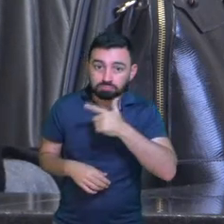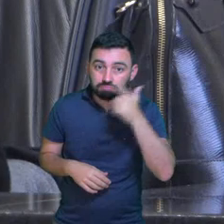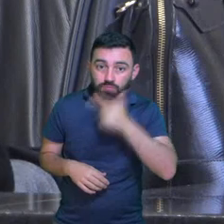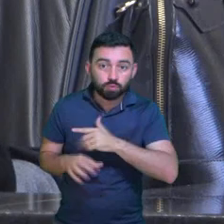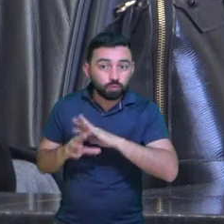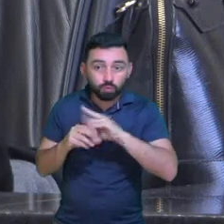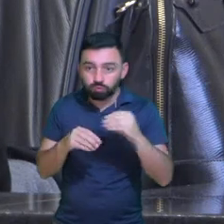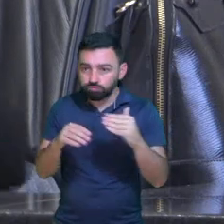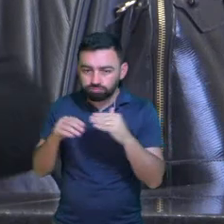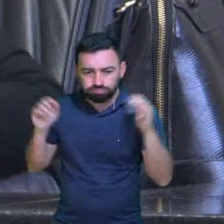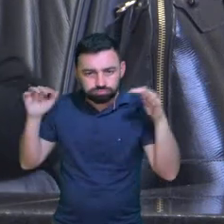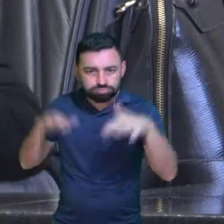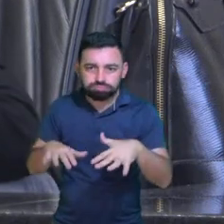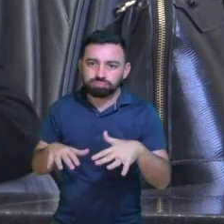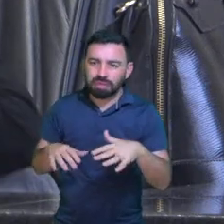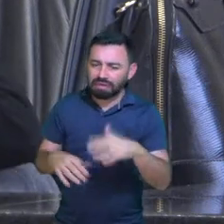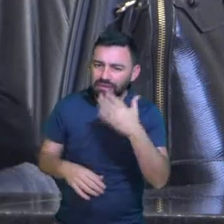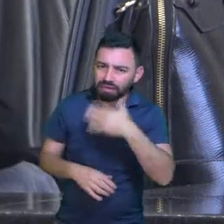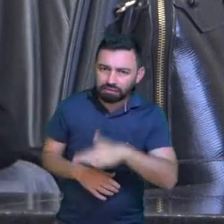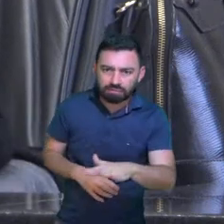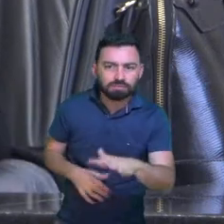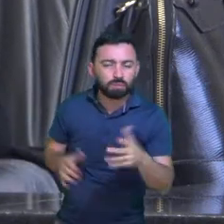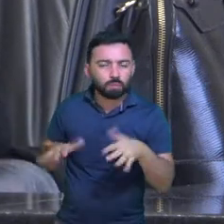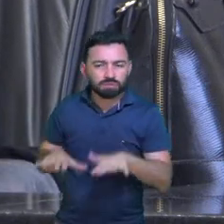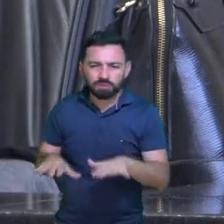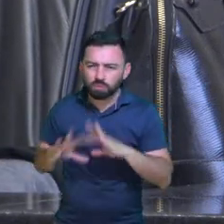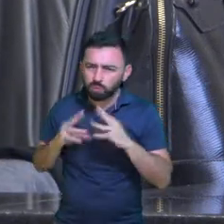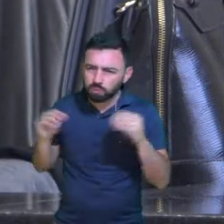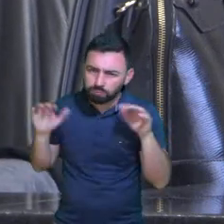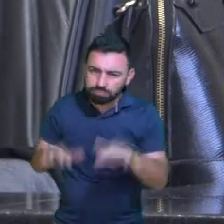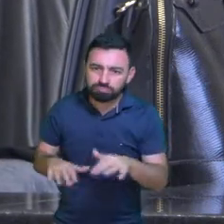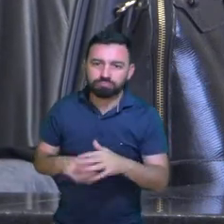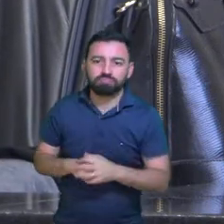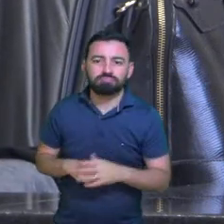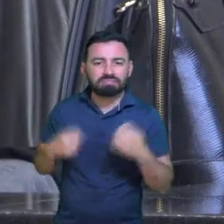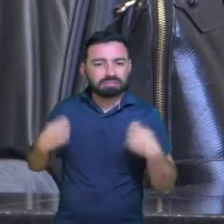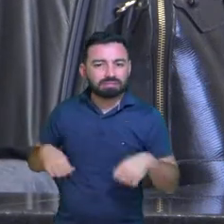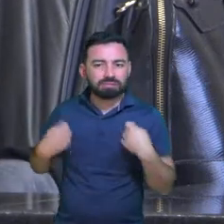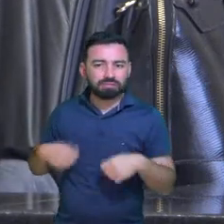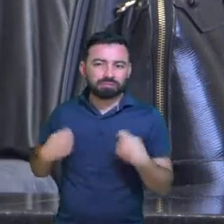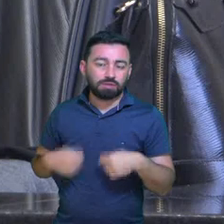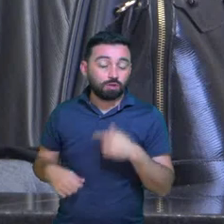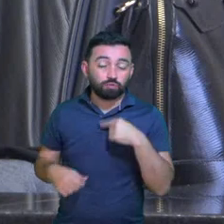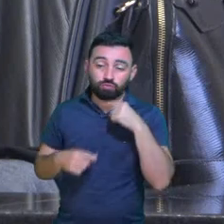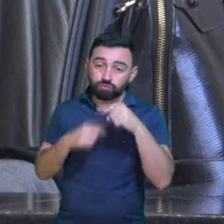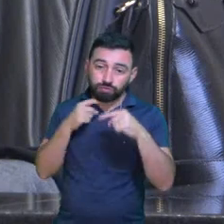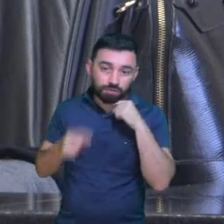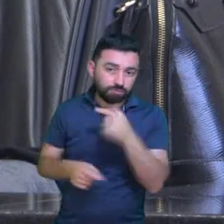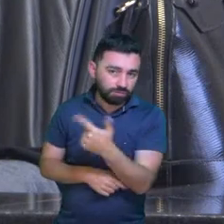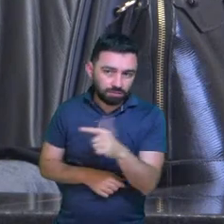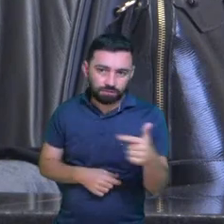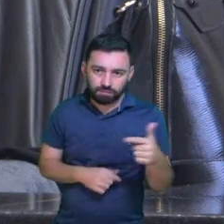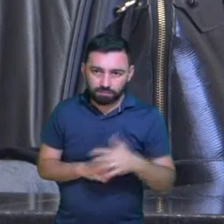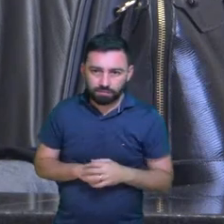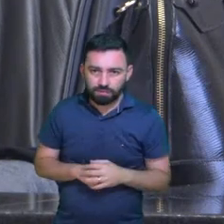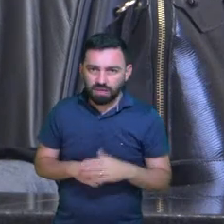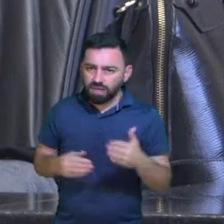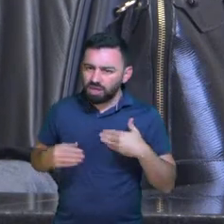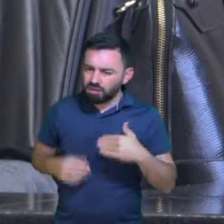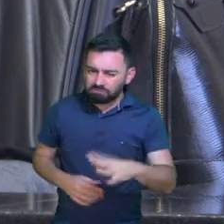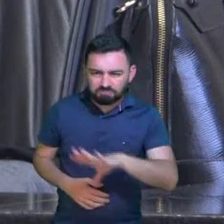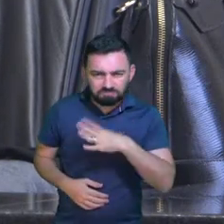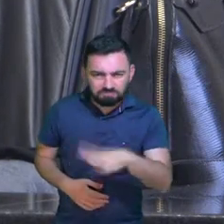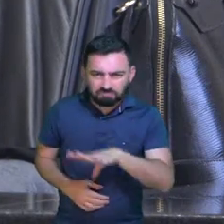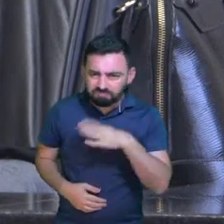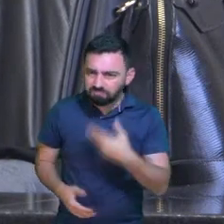tem que estar aqui as crianças de inclusão tem que estar na escola eu não tenho dúvida eu não tenho dúvida então eu enfrento qualquer debate quando